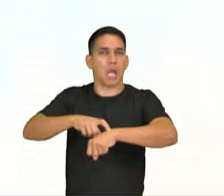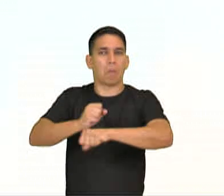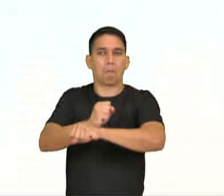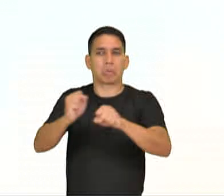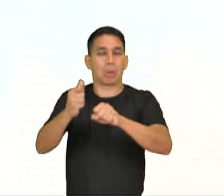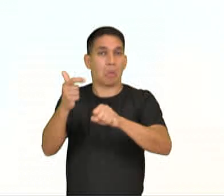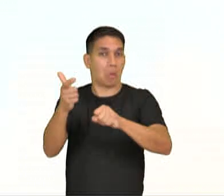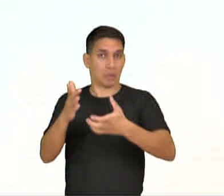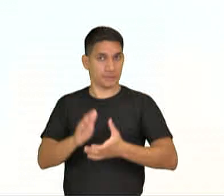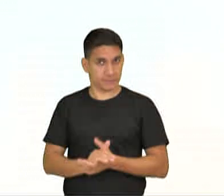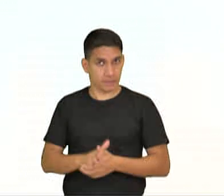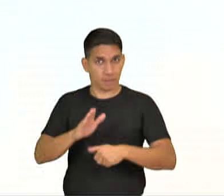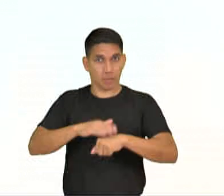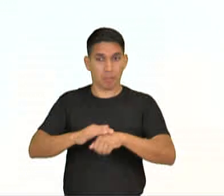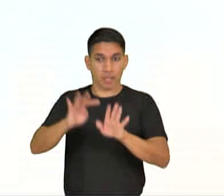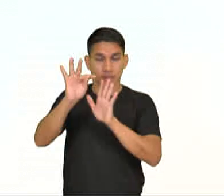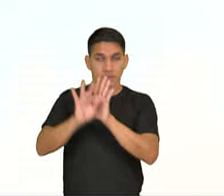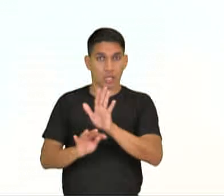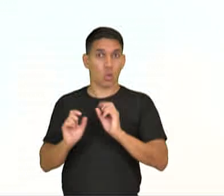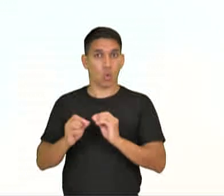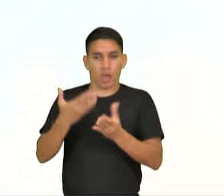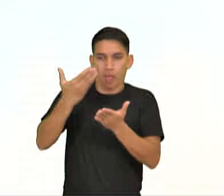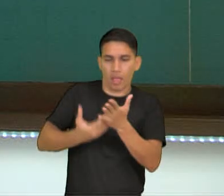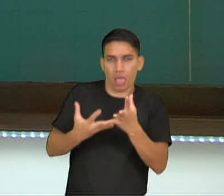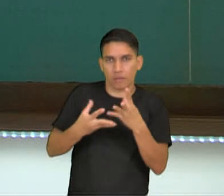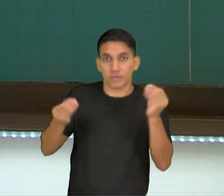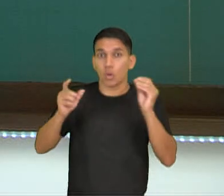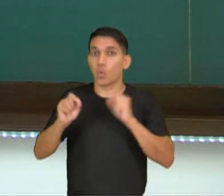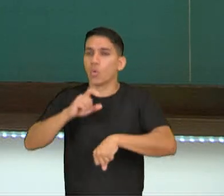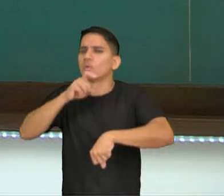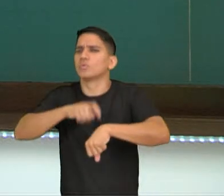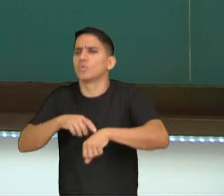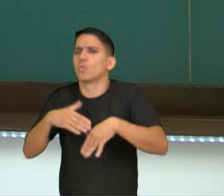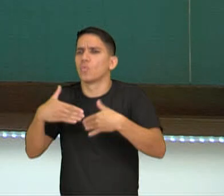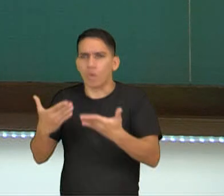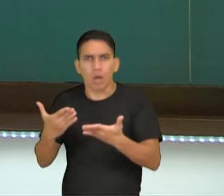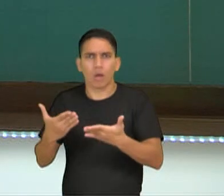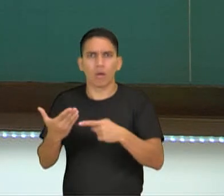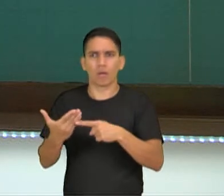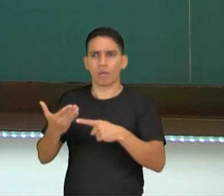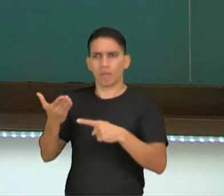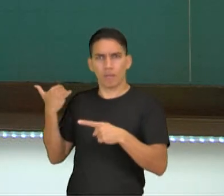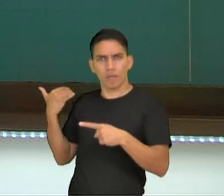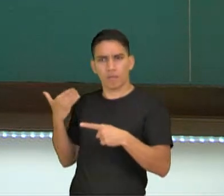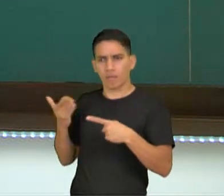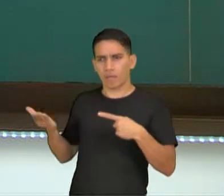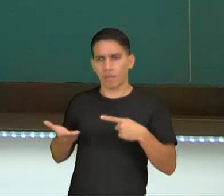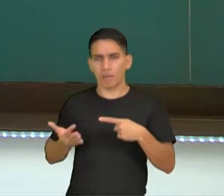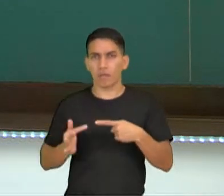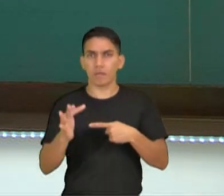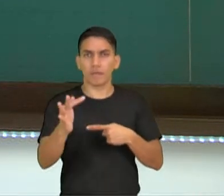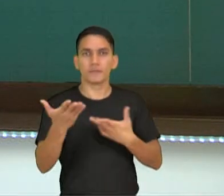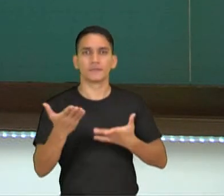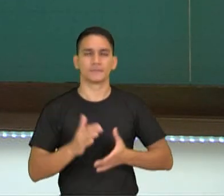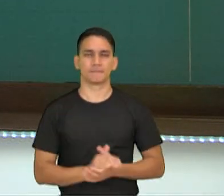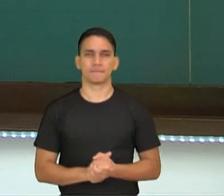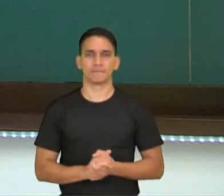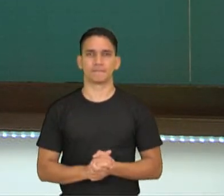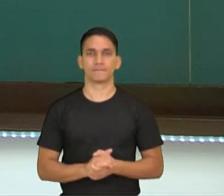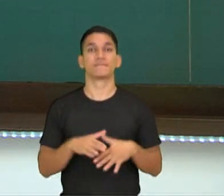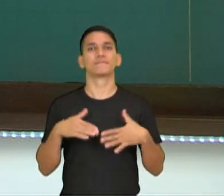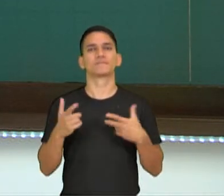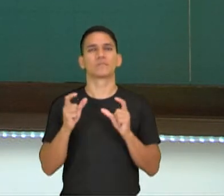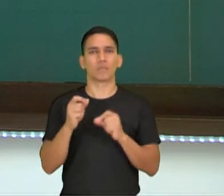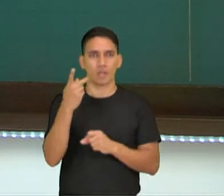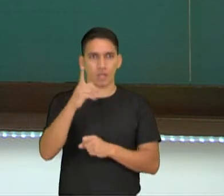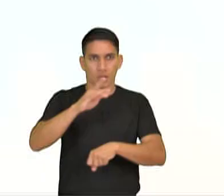texto, né? Então, ele perde aquela questão de temporalidade, presente, passado e futuro, ok? Então,